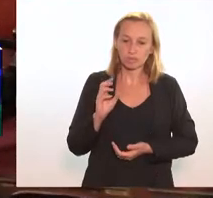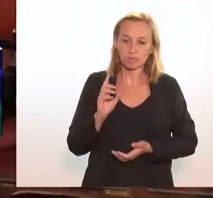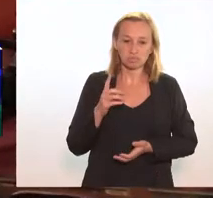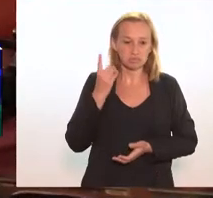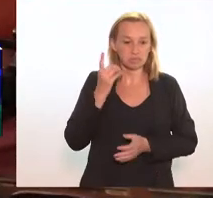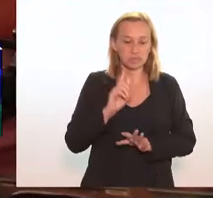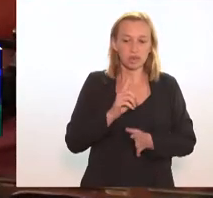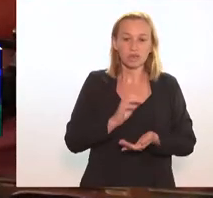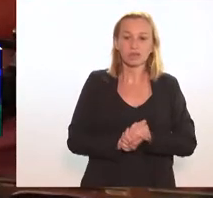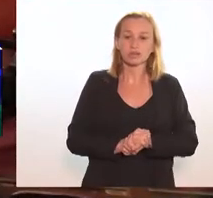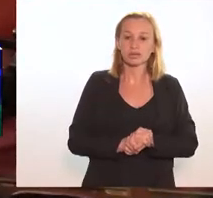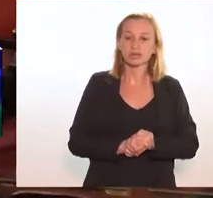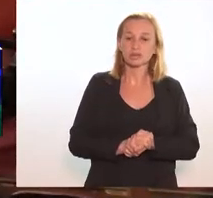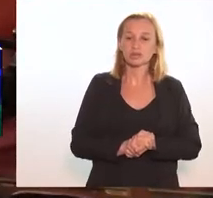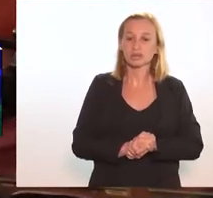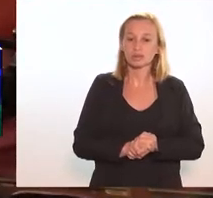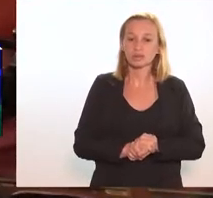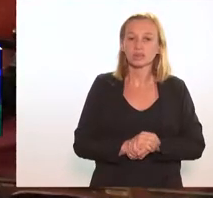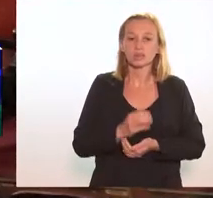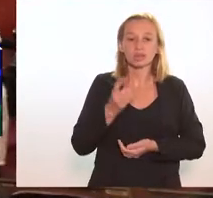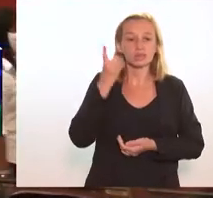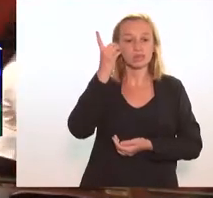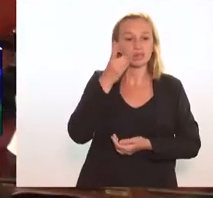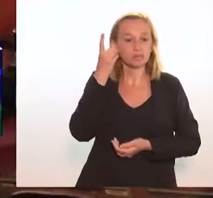Deputada Tia Ju,